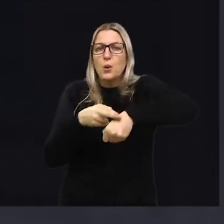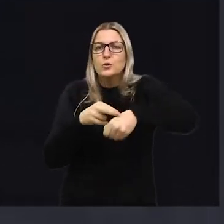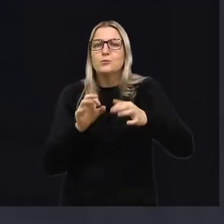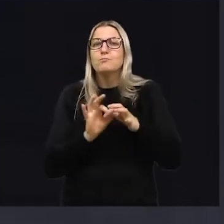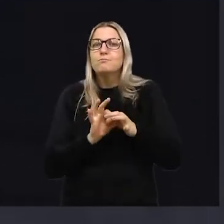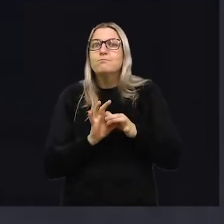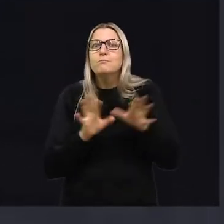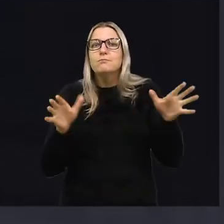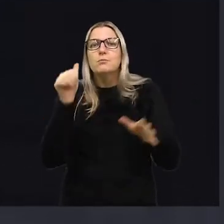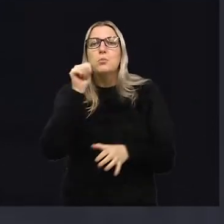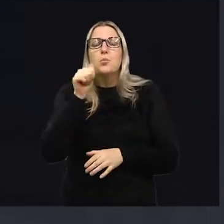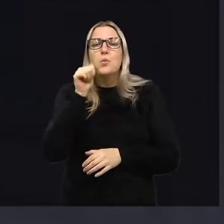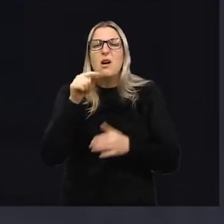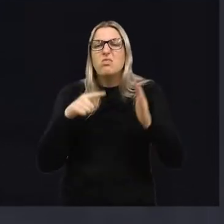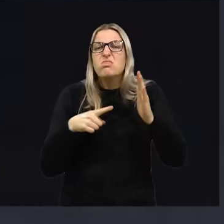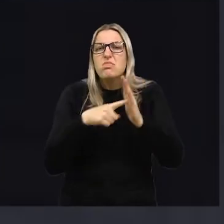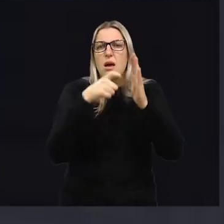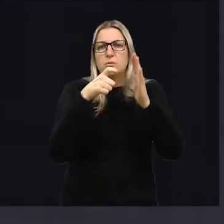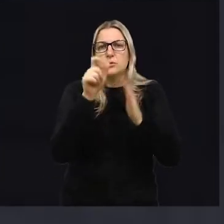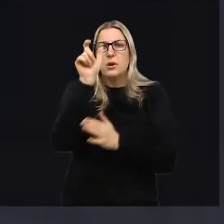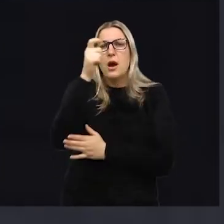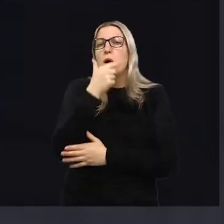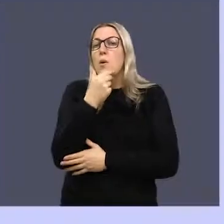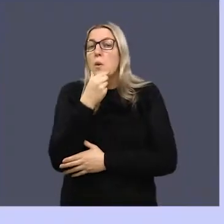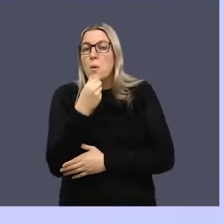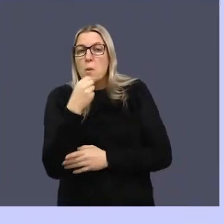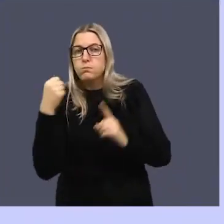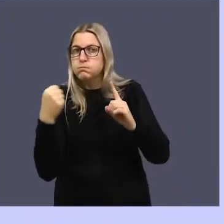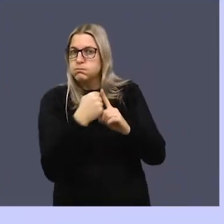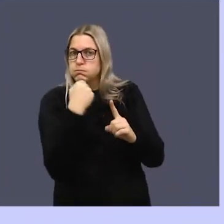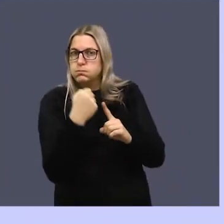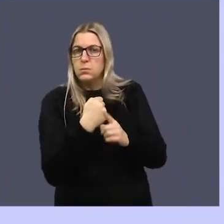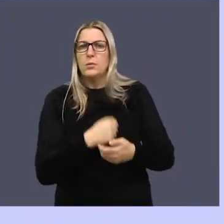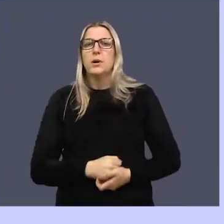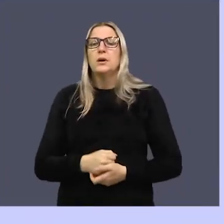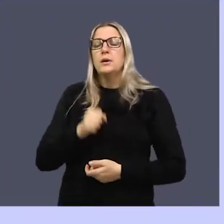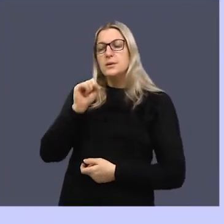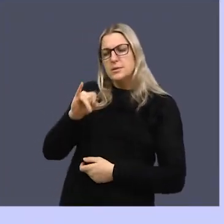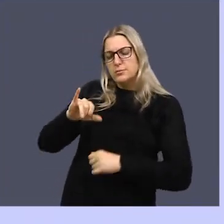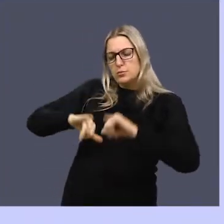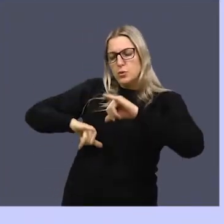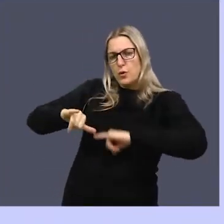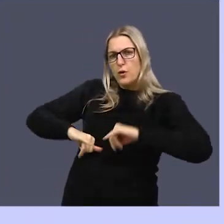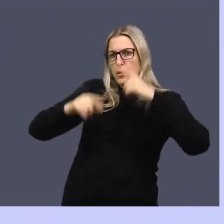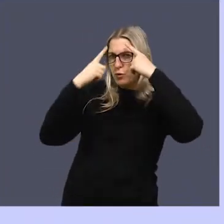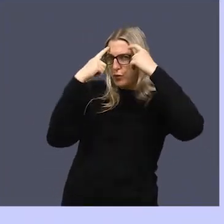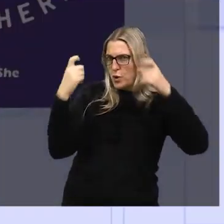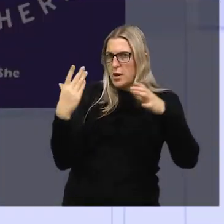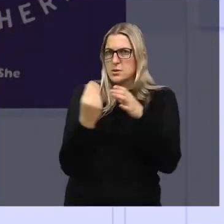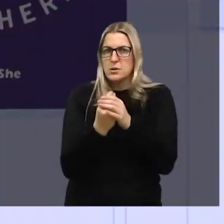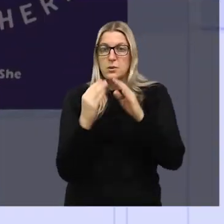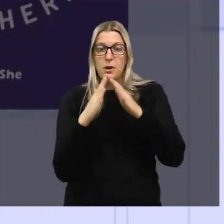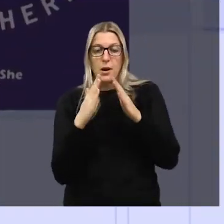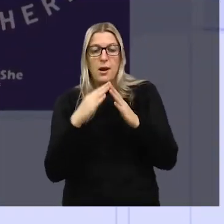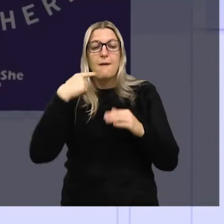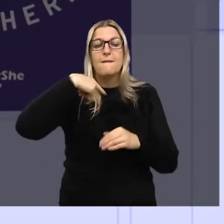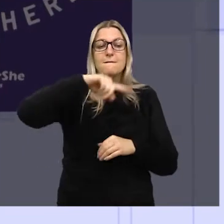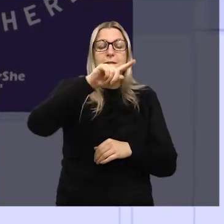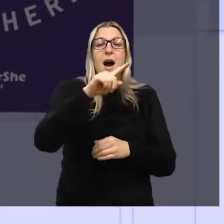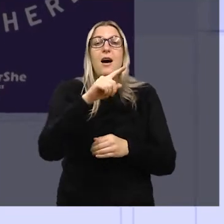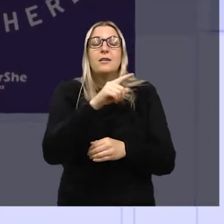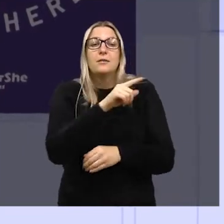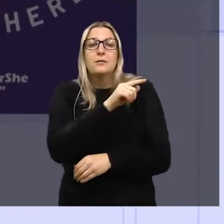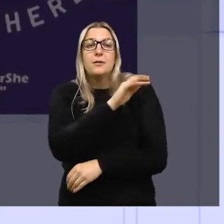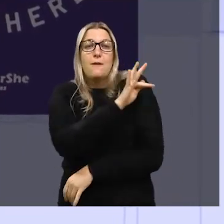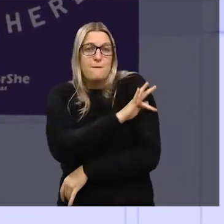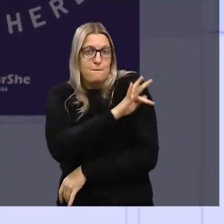doméstica denunciarem os agressores em farmácias. Se estiver sofrendo violência doméstica, procure uma farmácia amiga